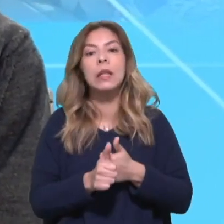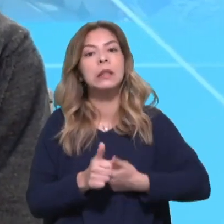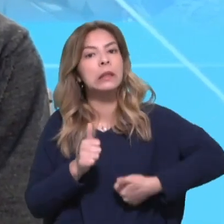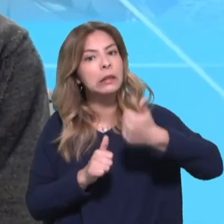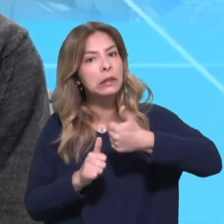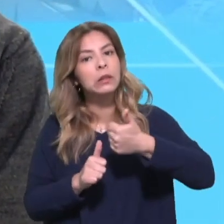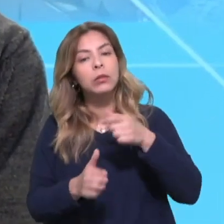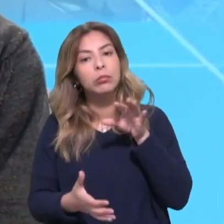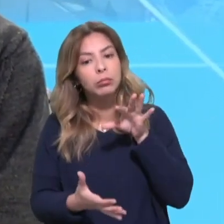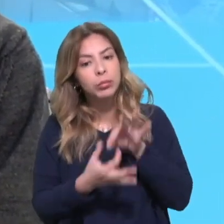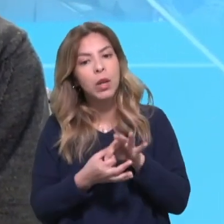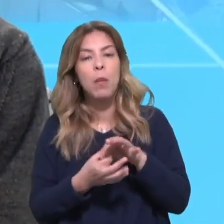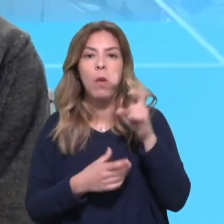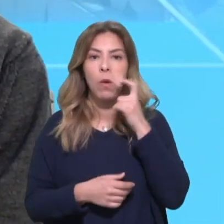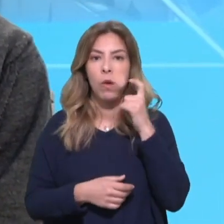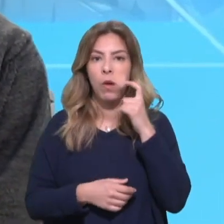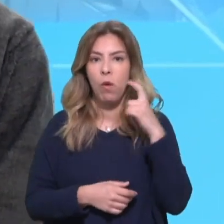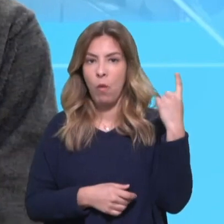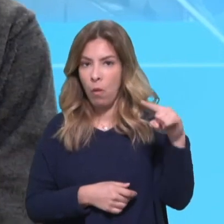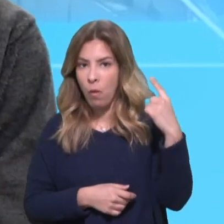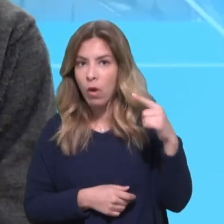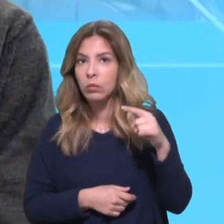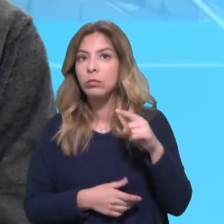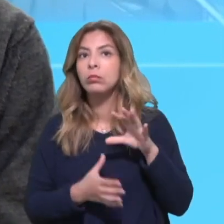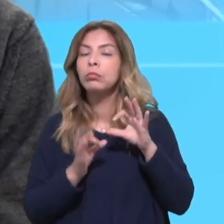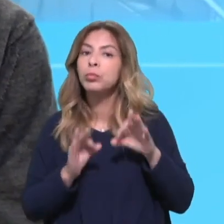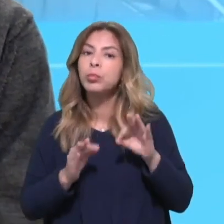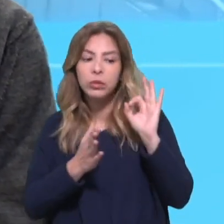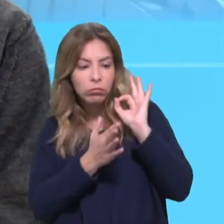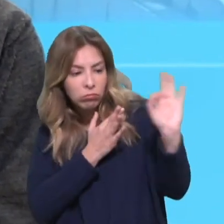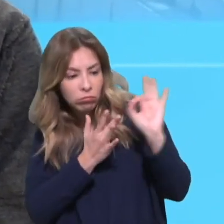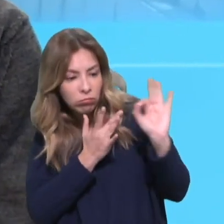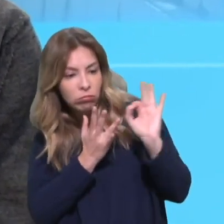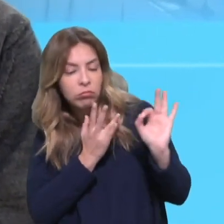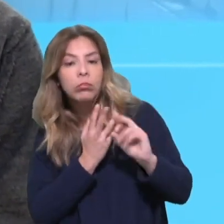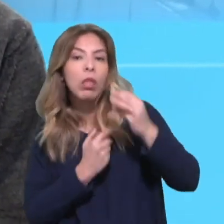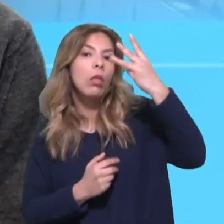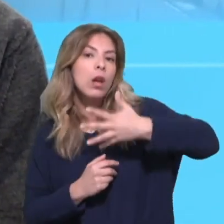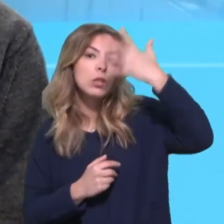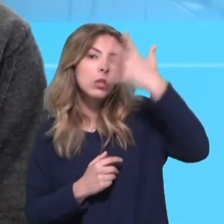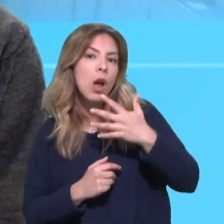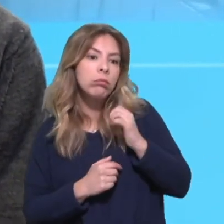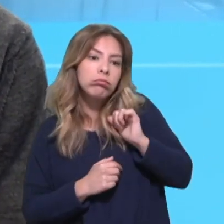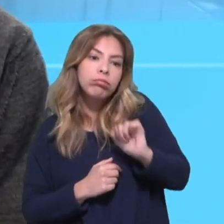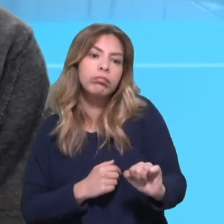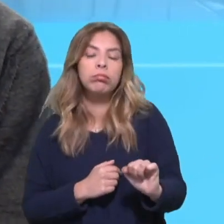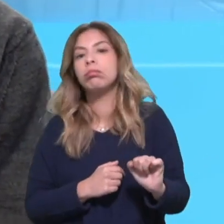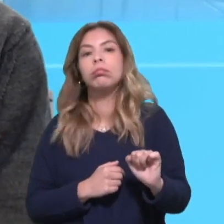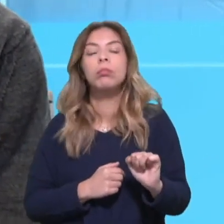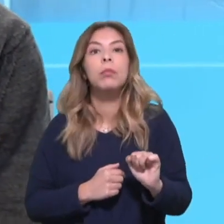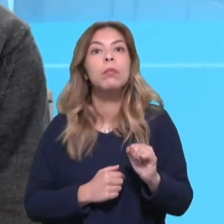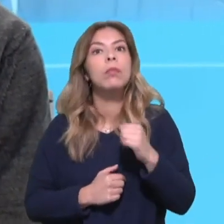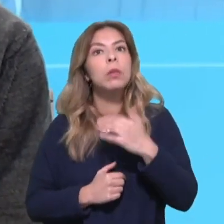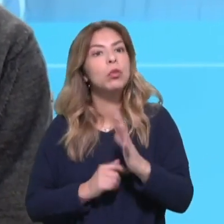única celebração da Páscoa. Ainda antes da Igreja detalhar em 3 dias os diversos momentos da obra pascal, tudo